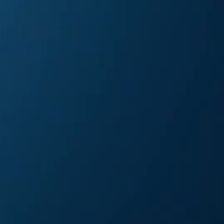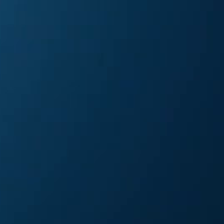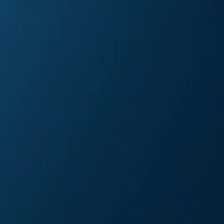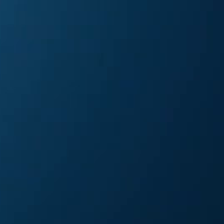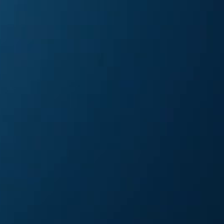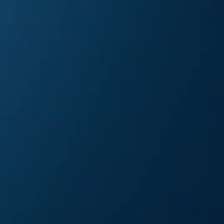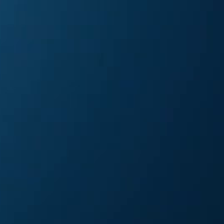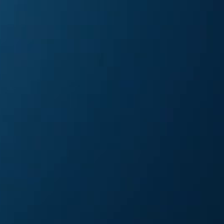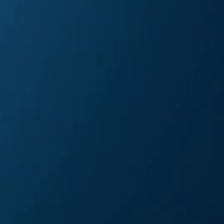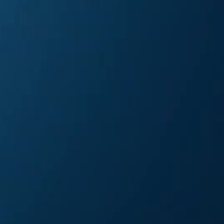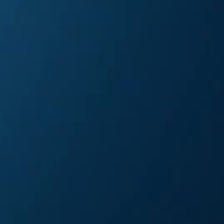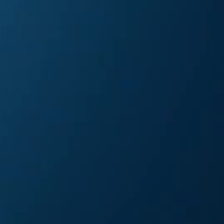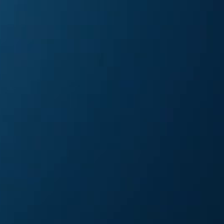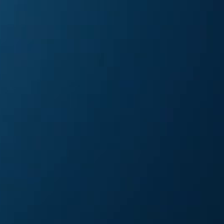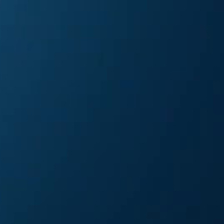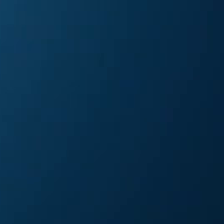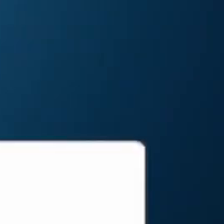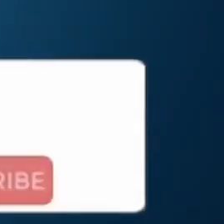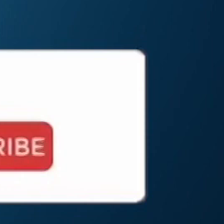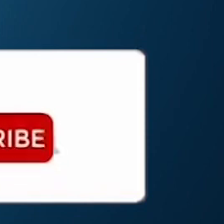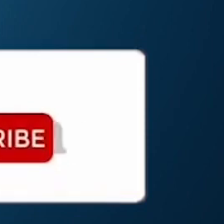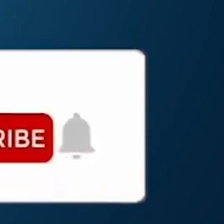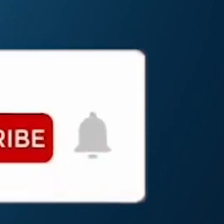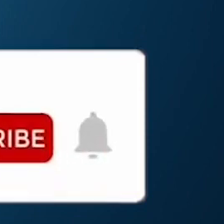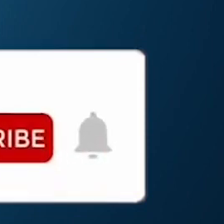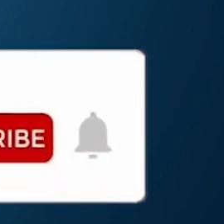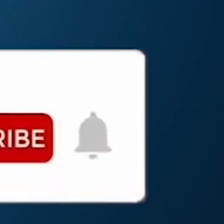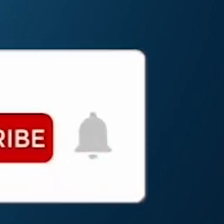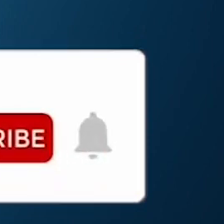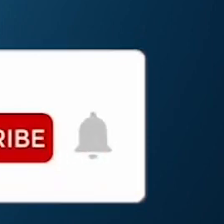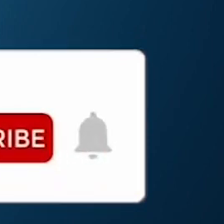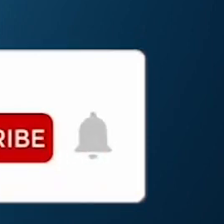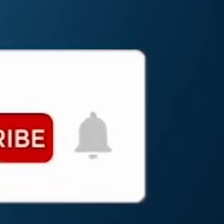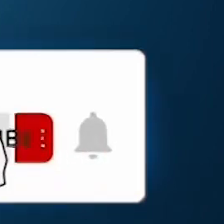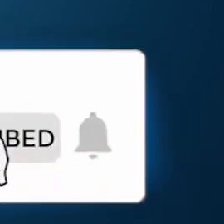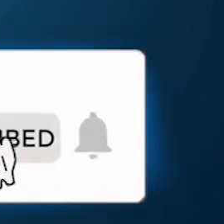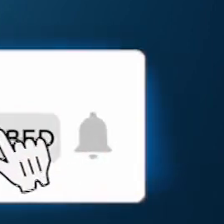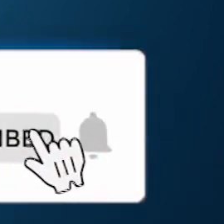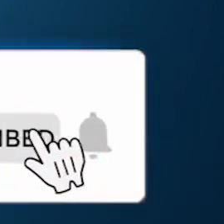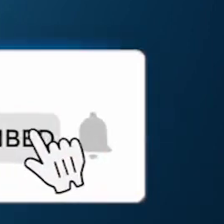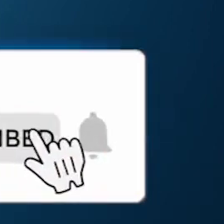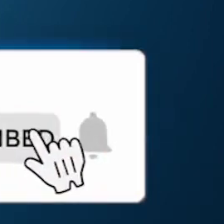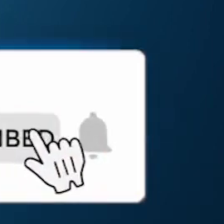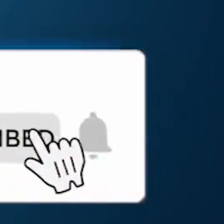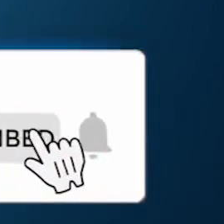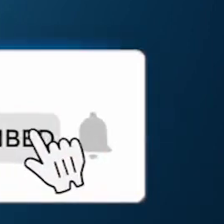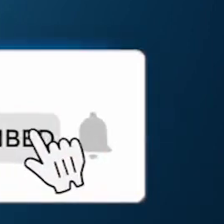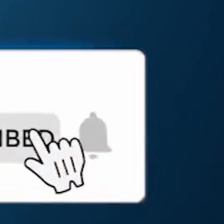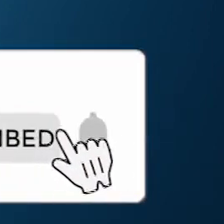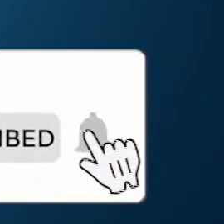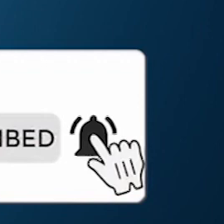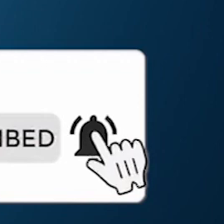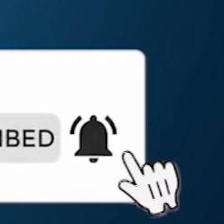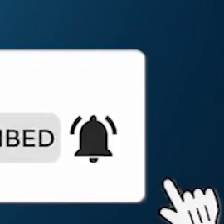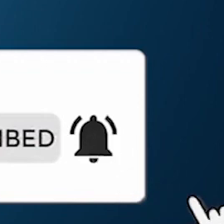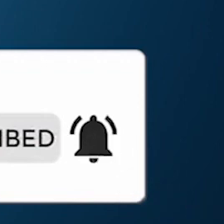Bertatelli. Atu retang informação factuais no atuais, que te haluha, inscreva e ha canal RTTL,